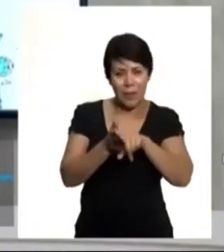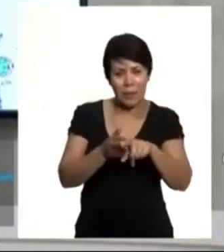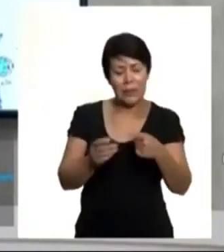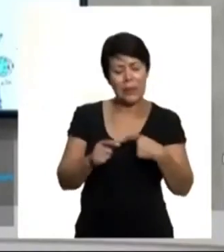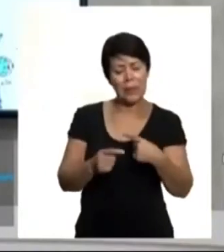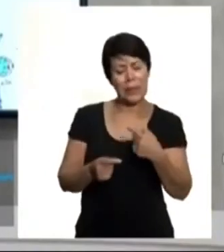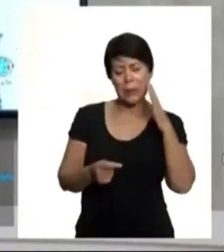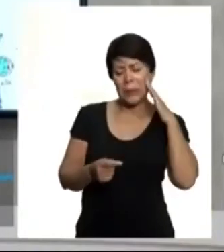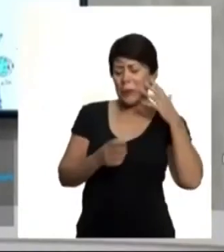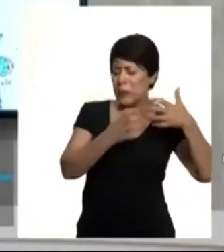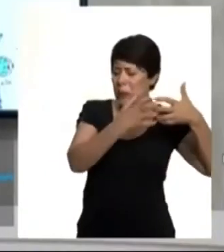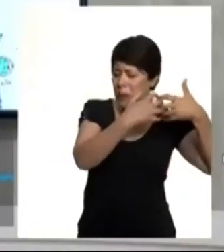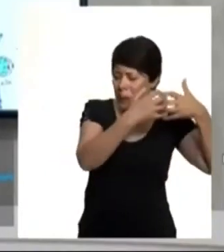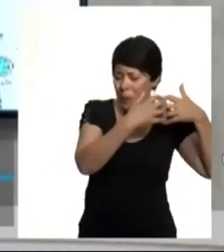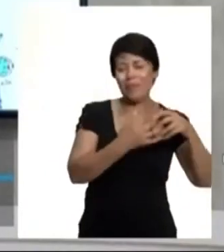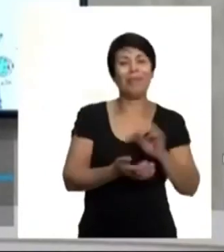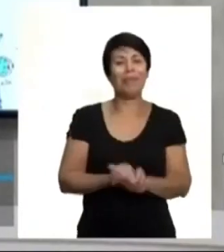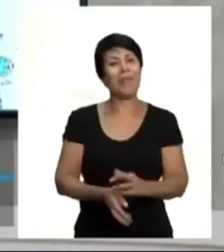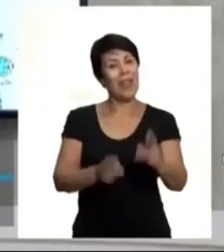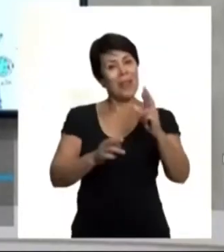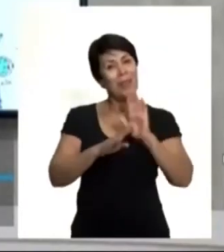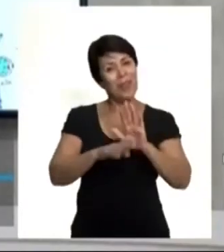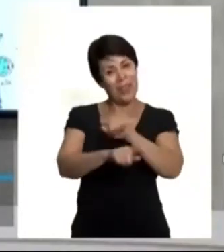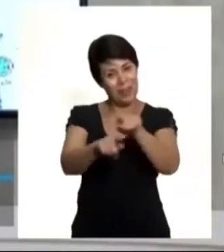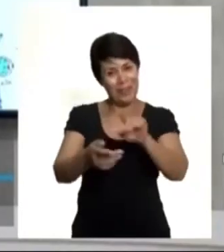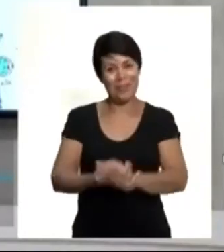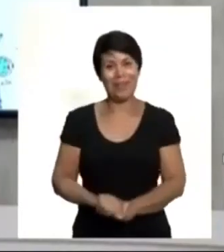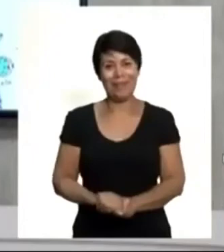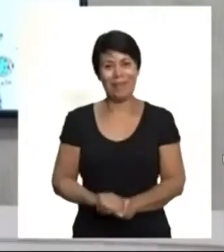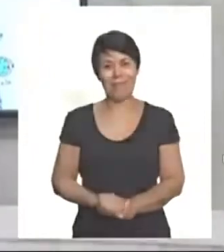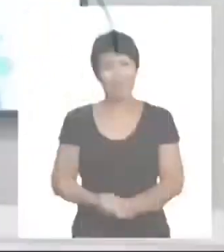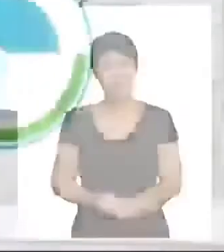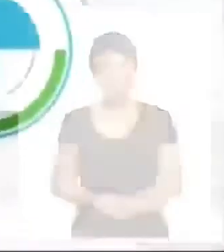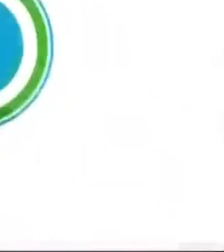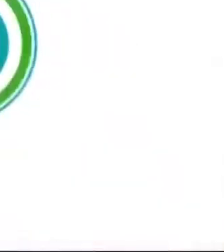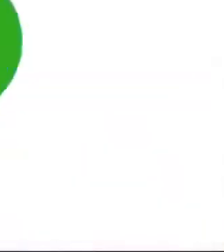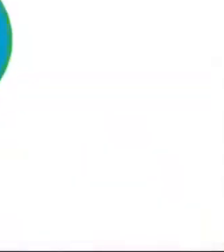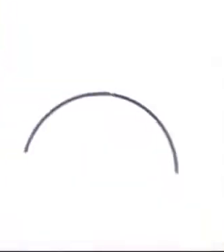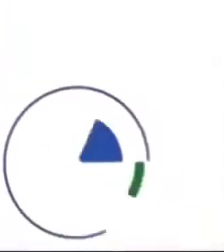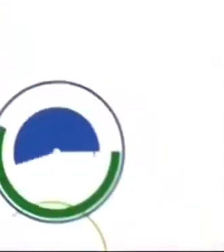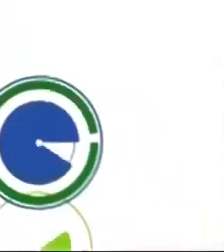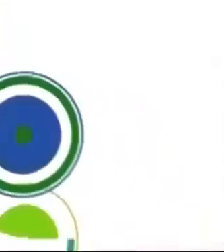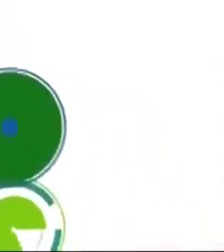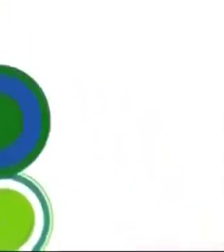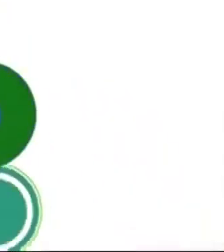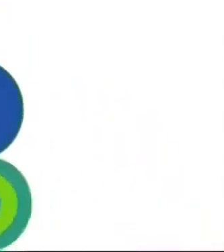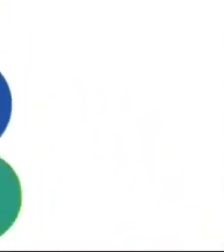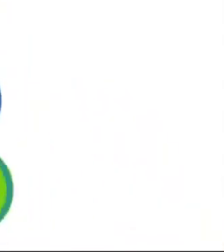questões. Espero ter ajudado vocês. É isso aí, gente.